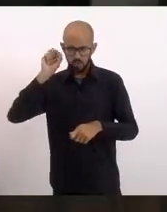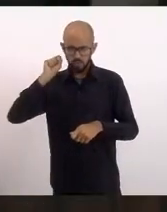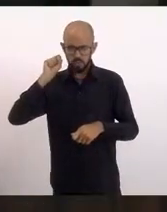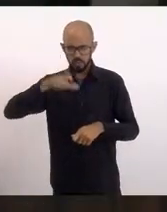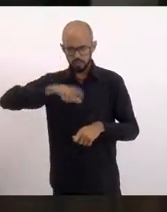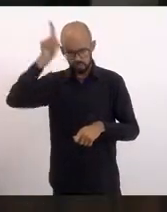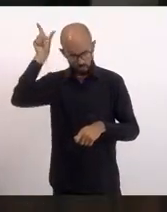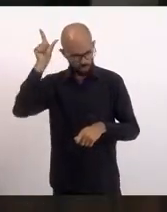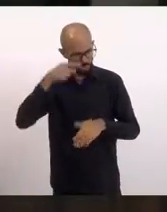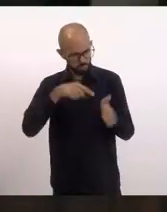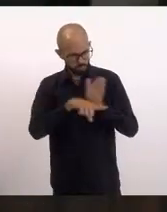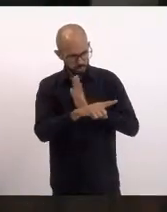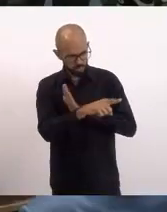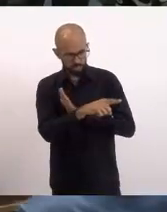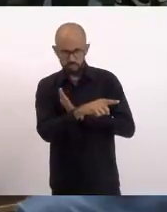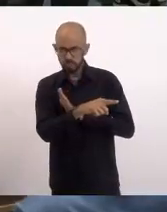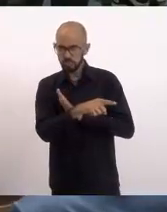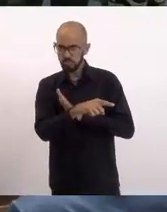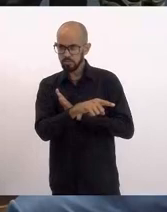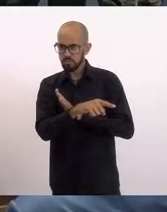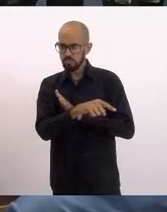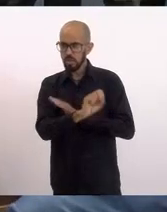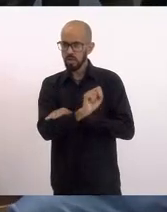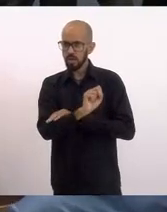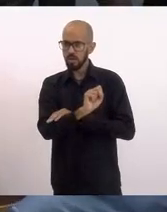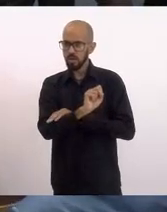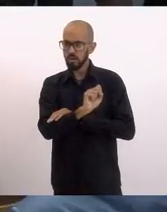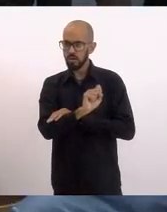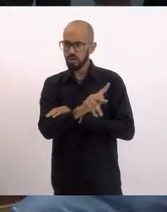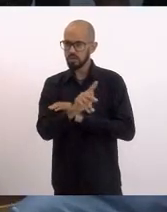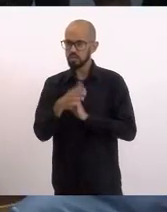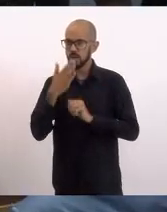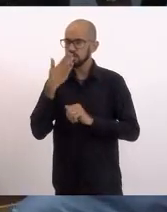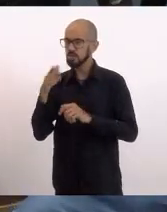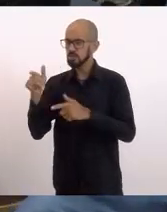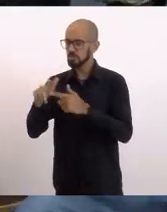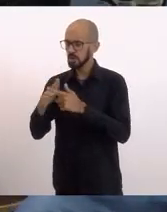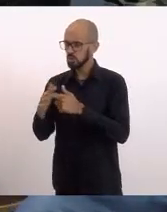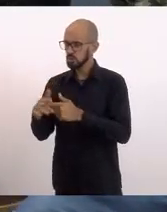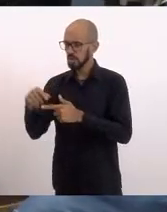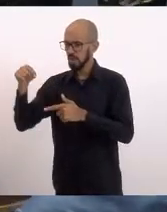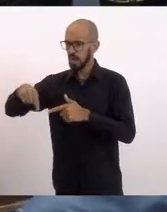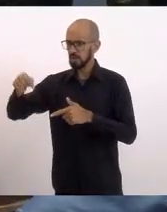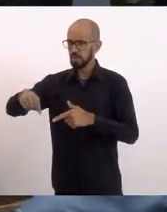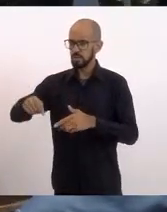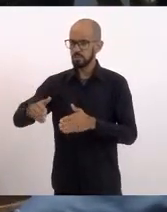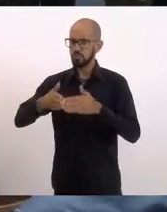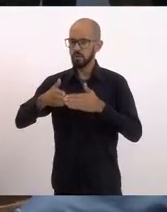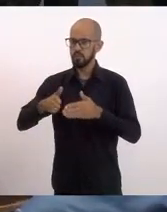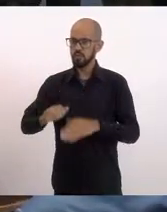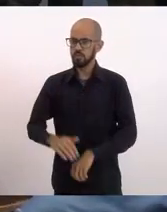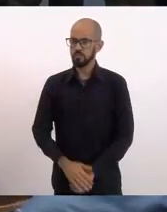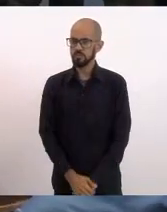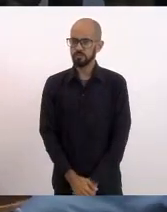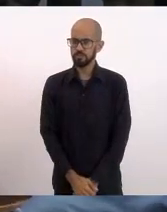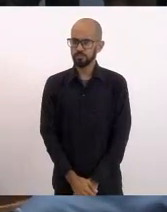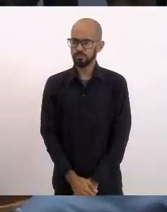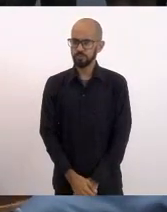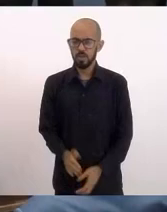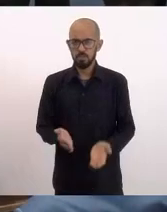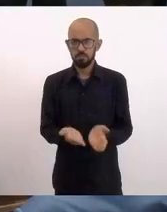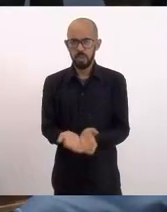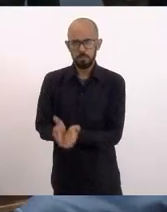Paulo? Ok, então... Tudo bem, presidente, te ajudo, está ouvindo bem. Ok, está baixo,